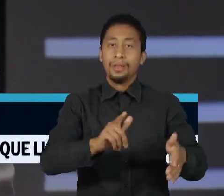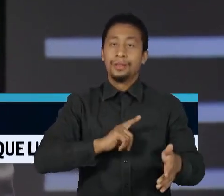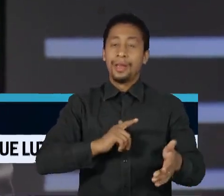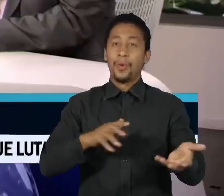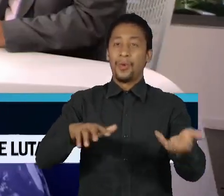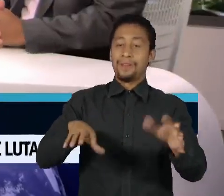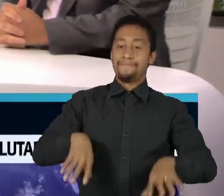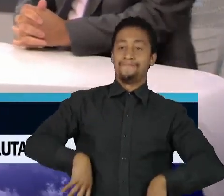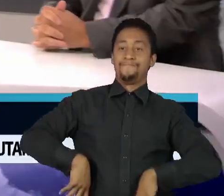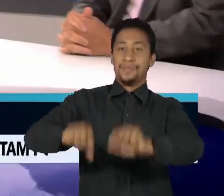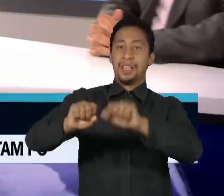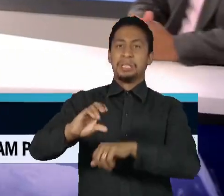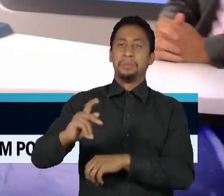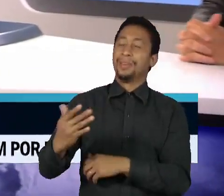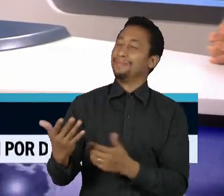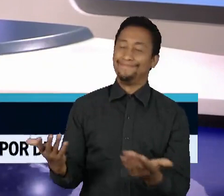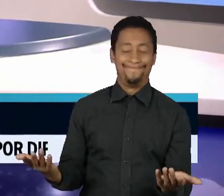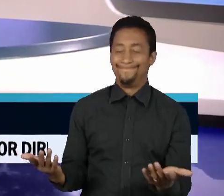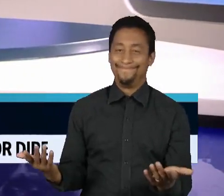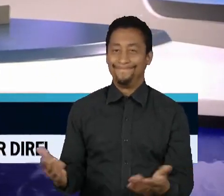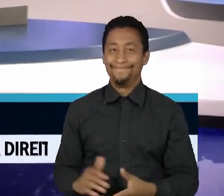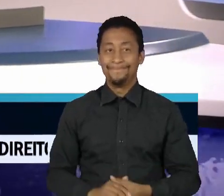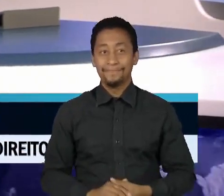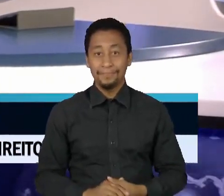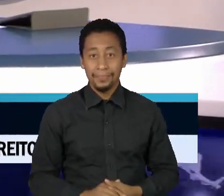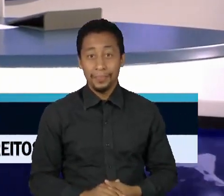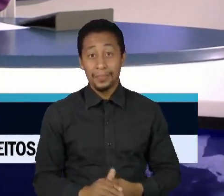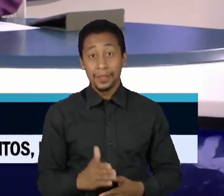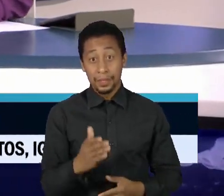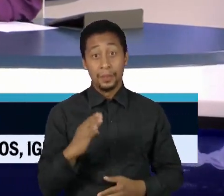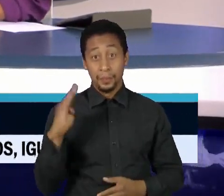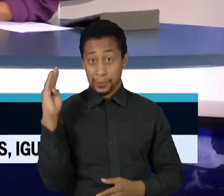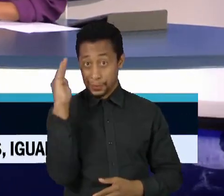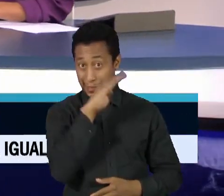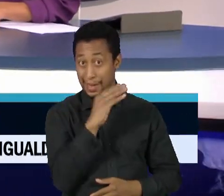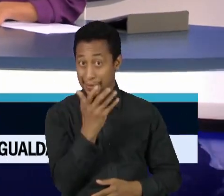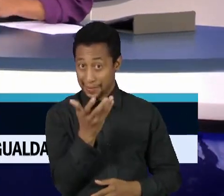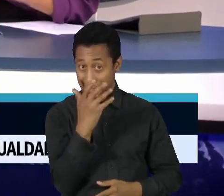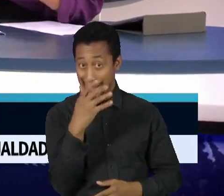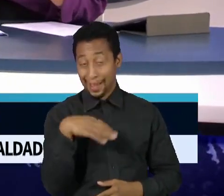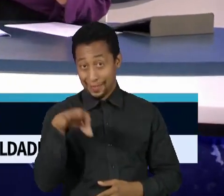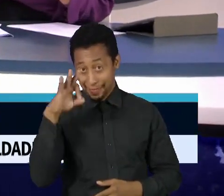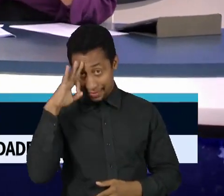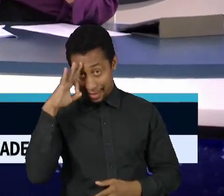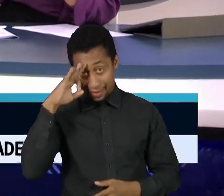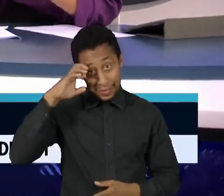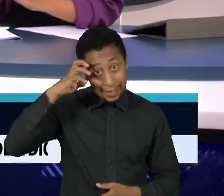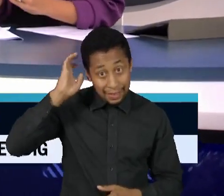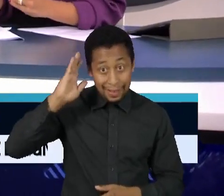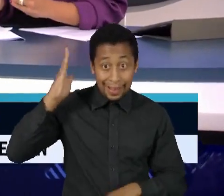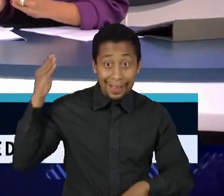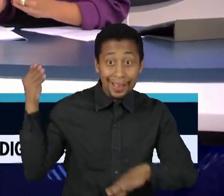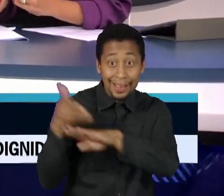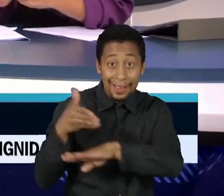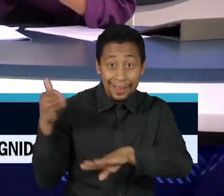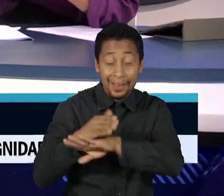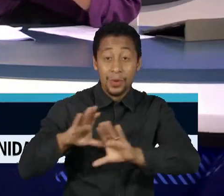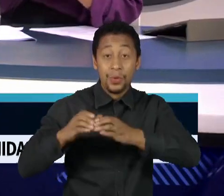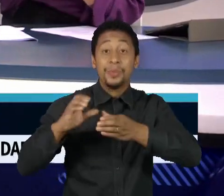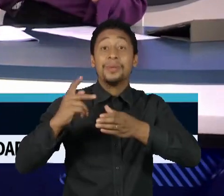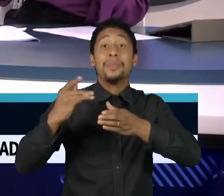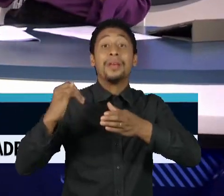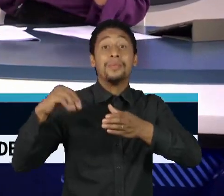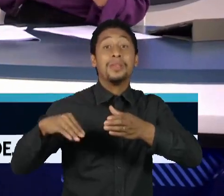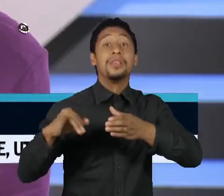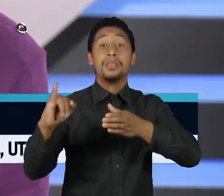caso agora digamos o bolsonaro quer os dois filhos dentro da CPM né o quanto isso pode ajudar a manter a força do